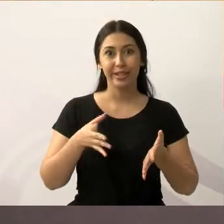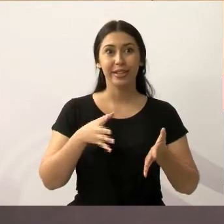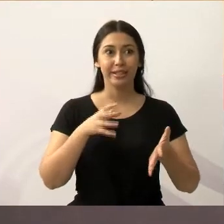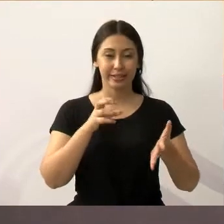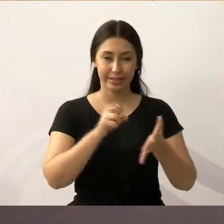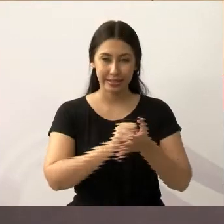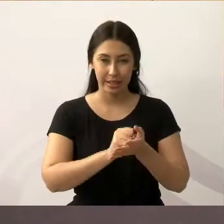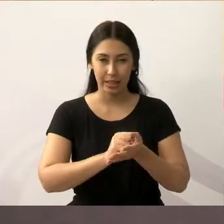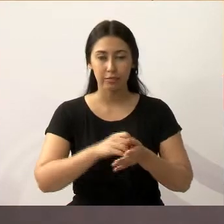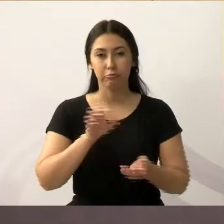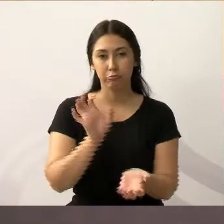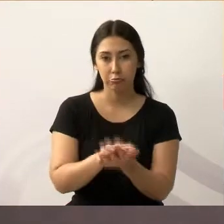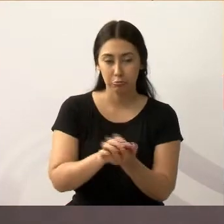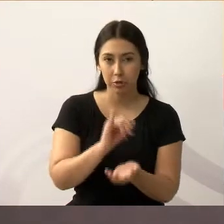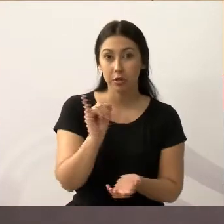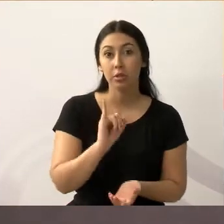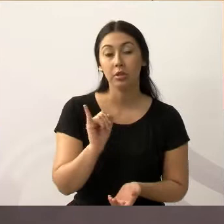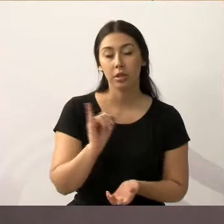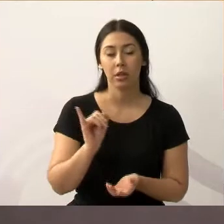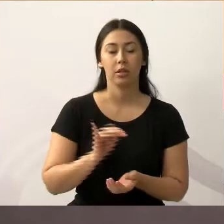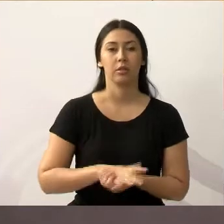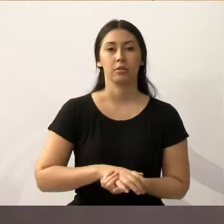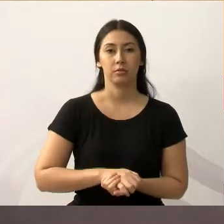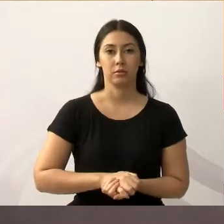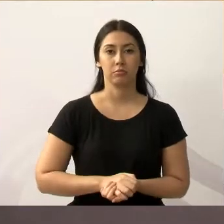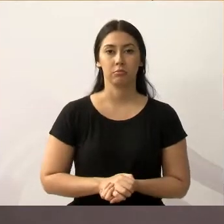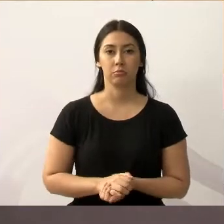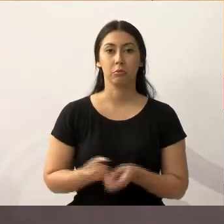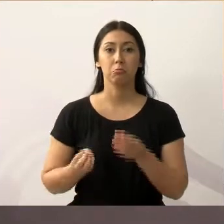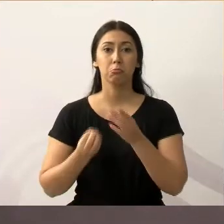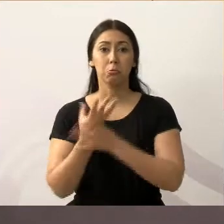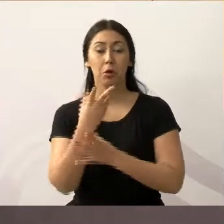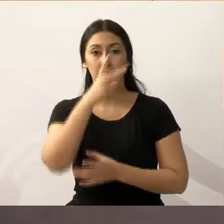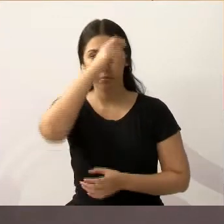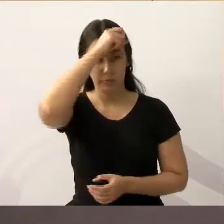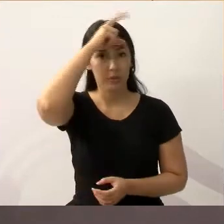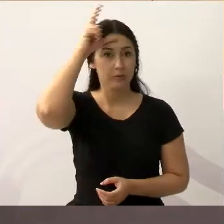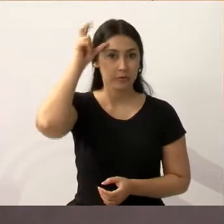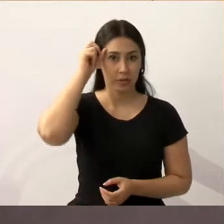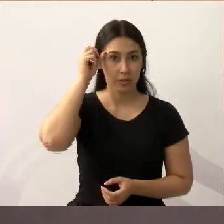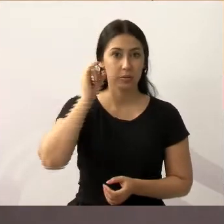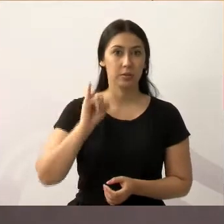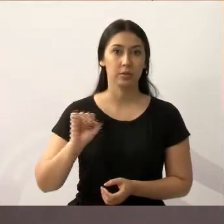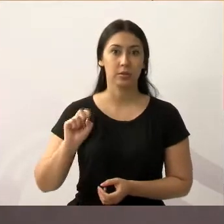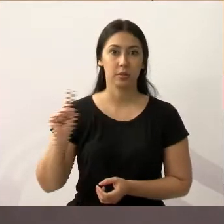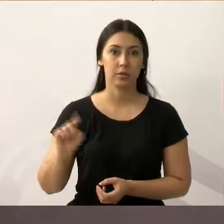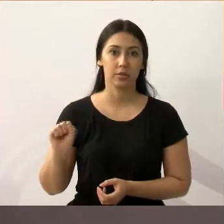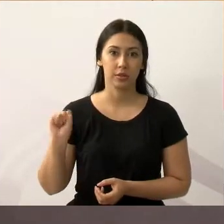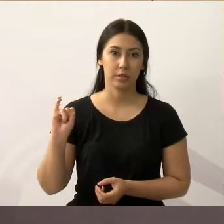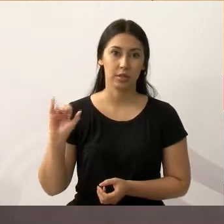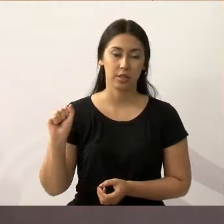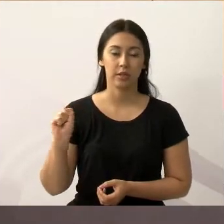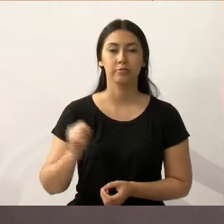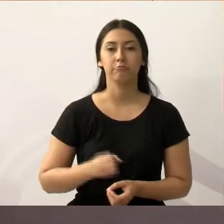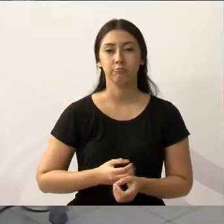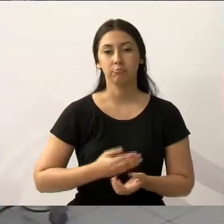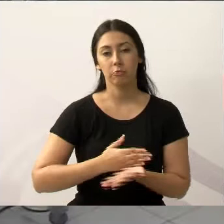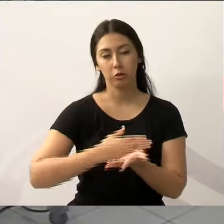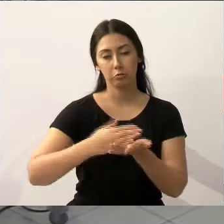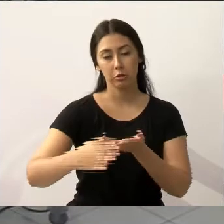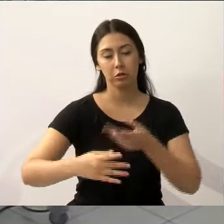Autoria: Prefeito Municipal Isaías José de Santana. O projeto está em discussão.